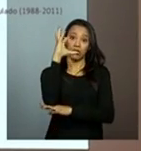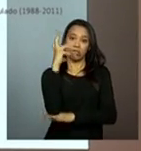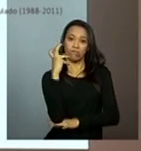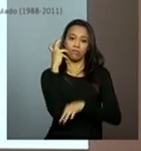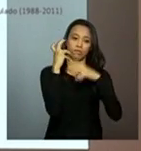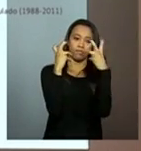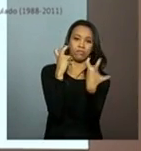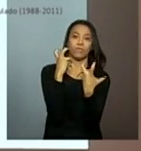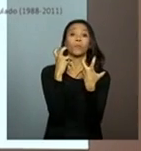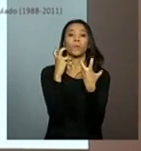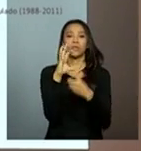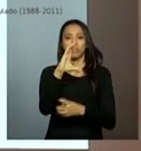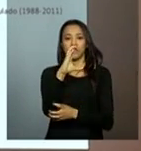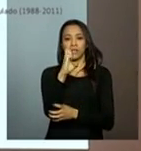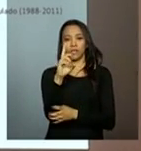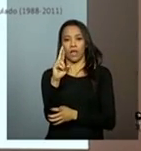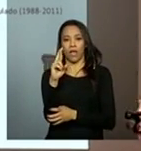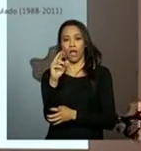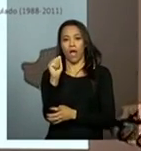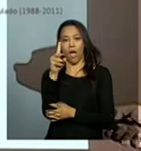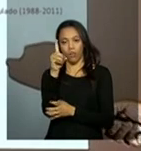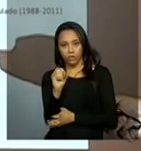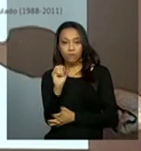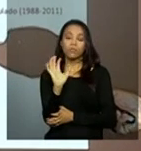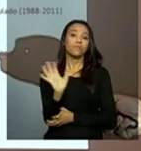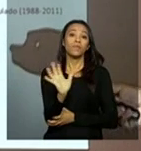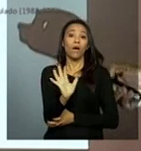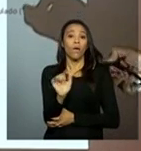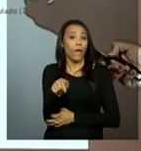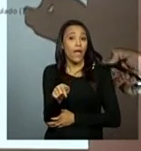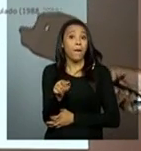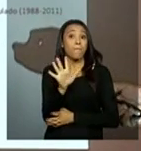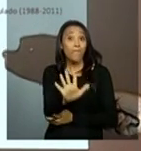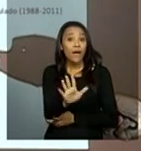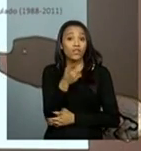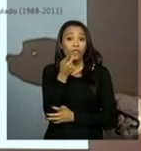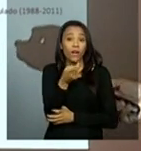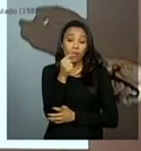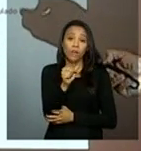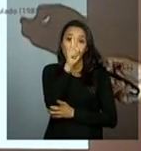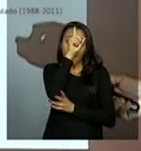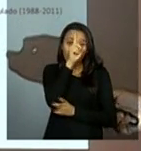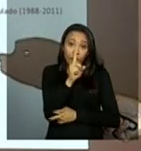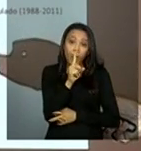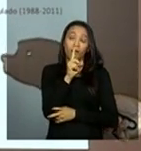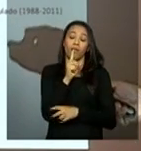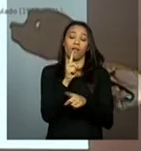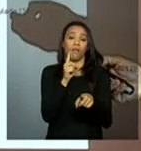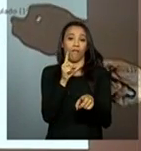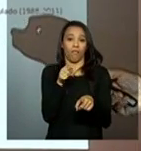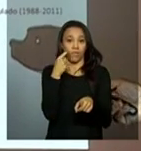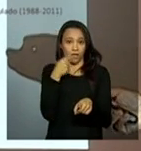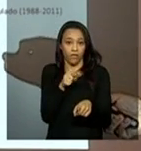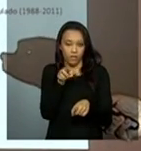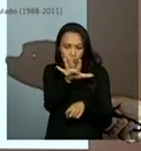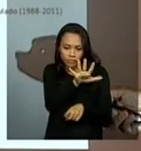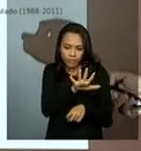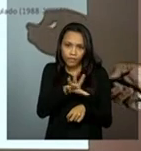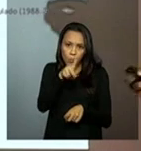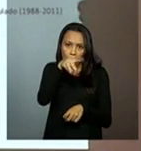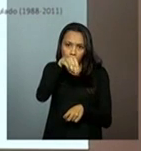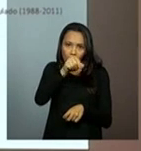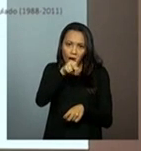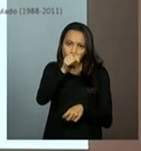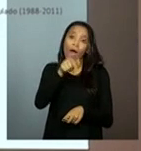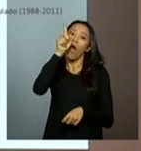pelo PRODES floresta, nós estamos tratando dessa faixa amarelada, ou com tons de amarelo, não é? Esta